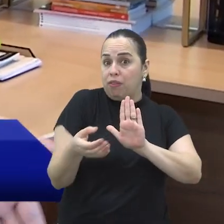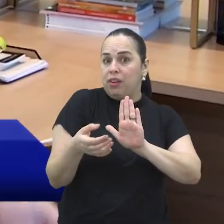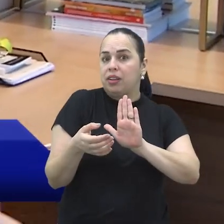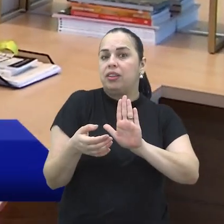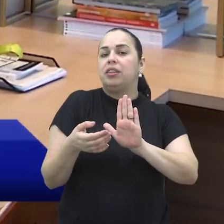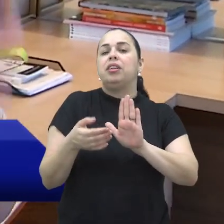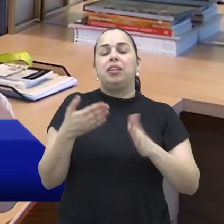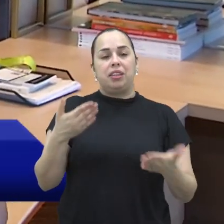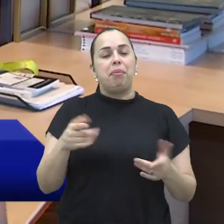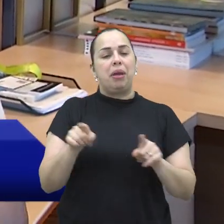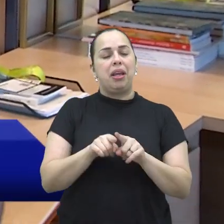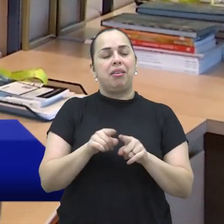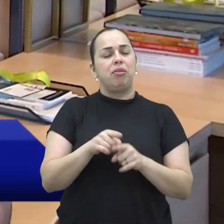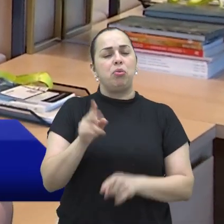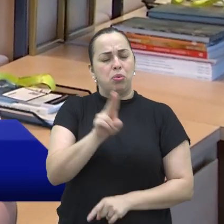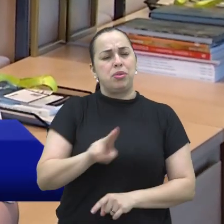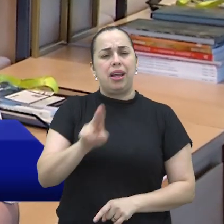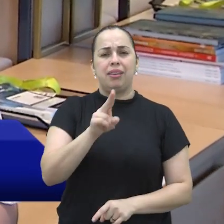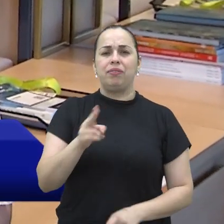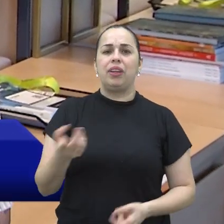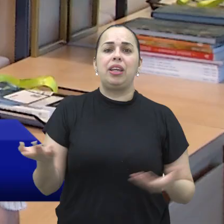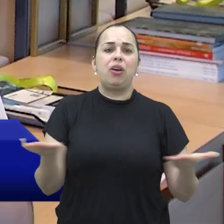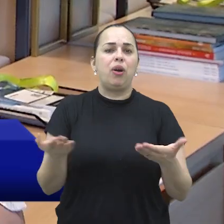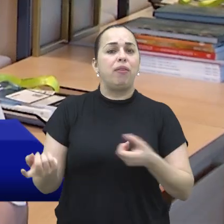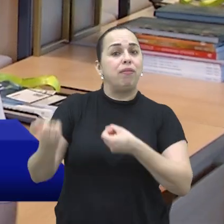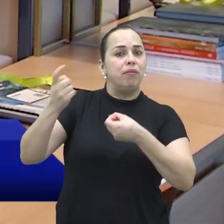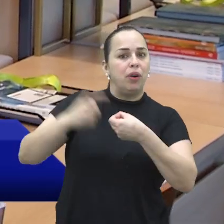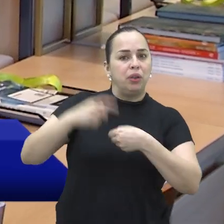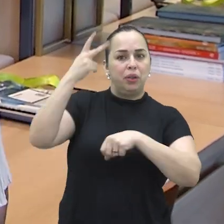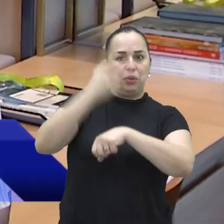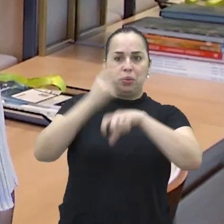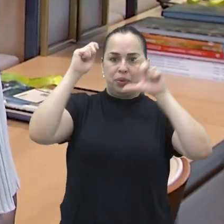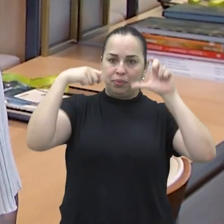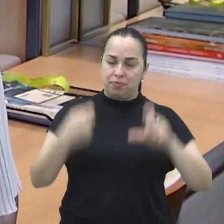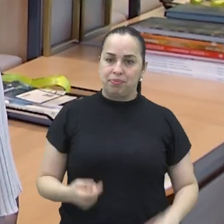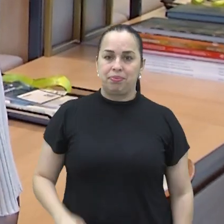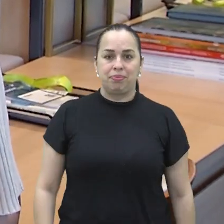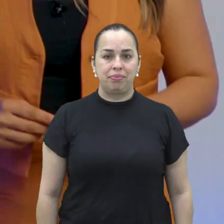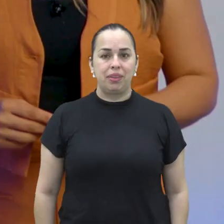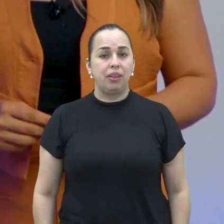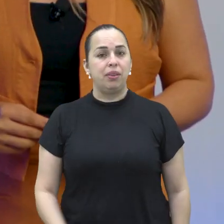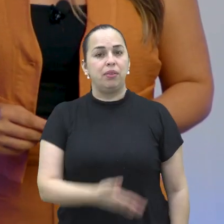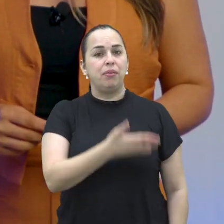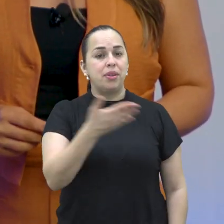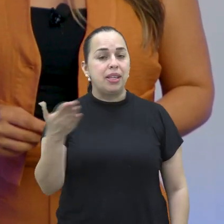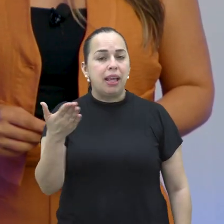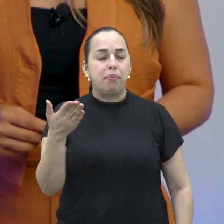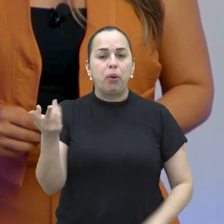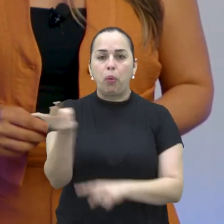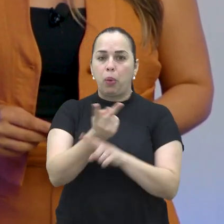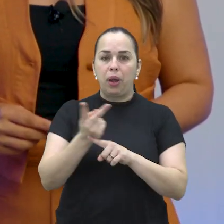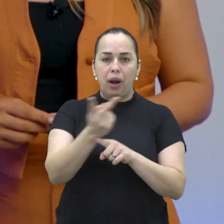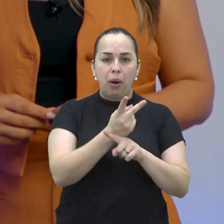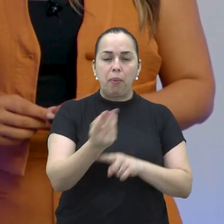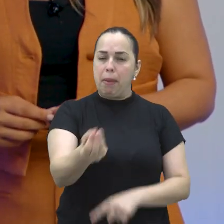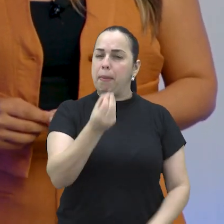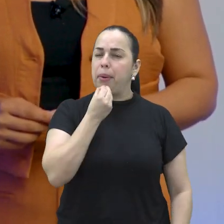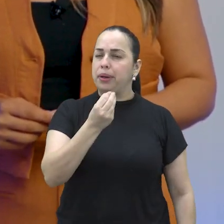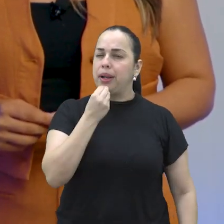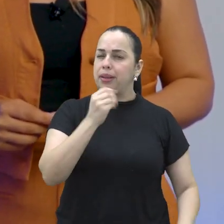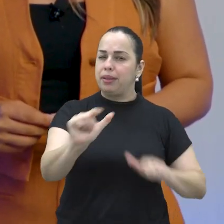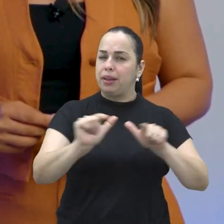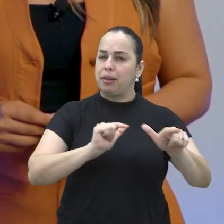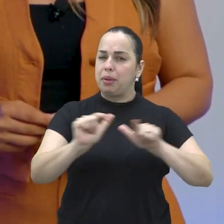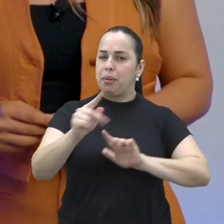de novembro e colocar em prática no nosso dia a dia. Eu volto com você no estúdio. Se você está em busca de uma